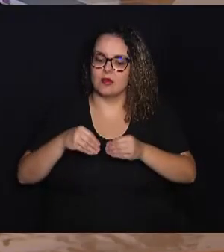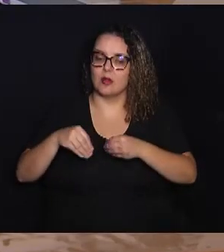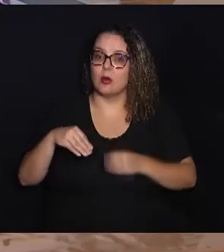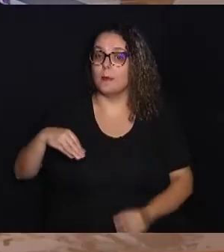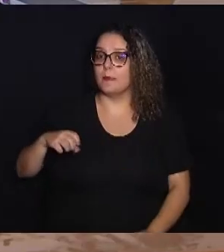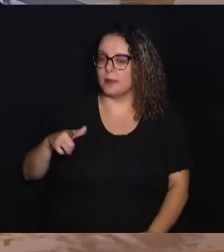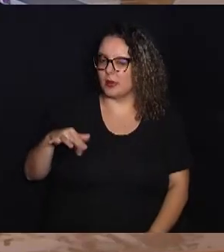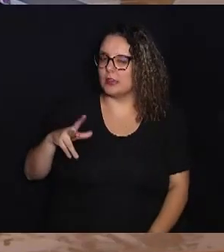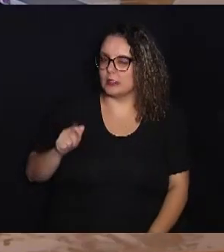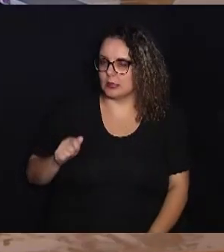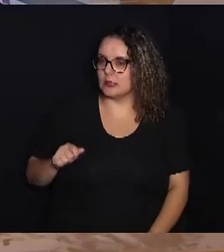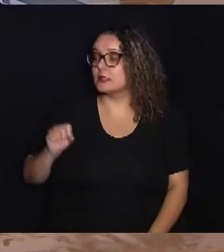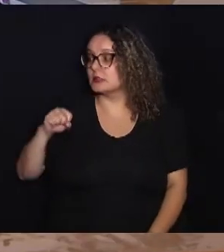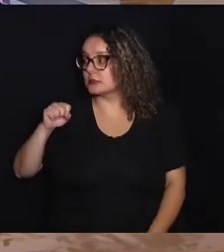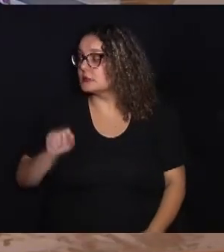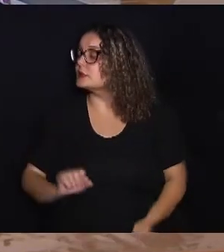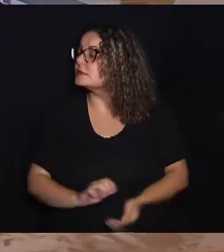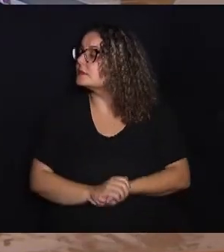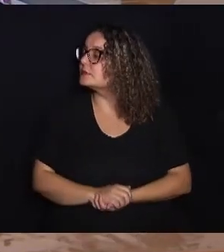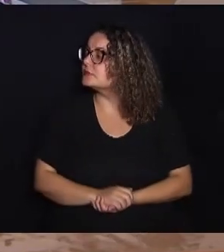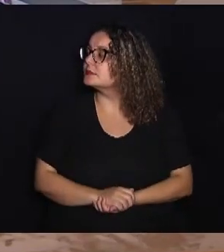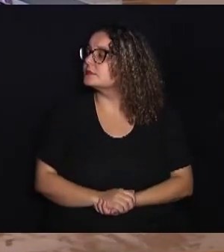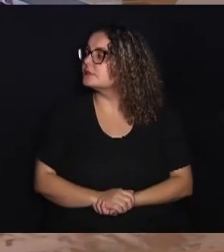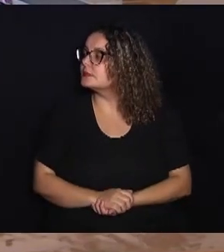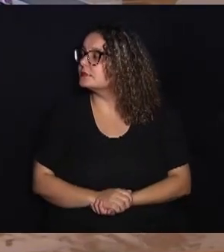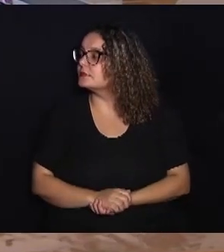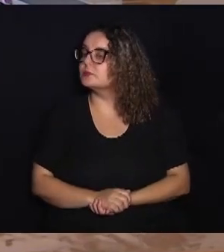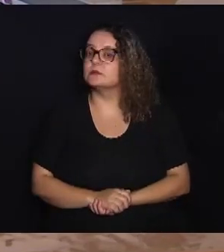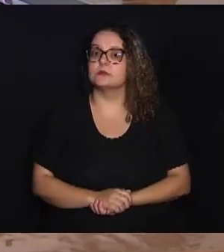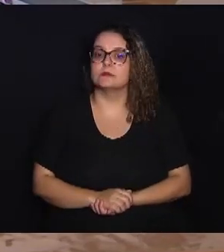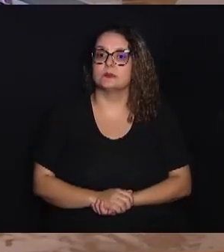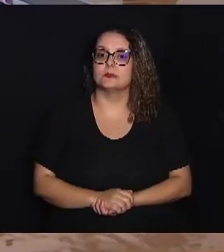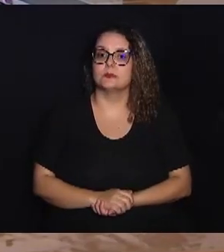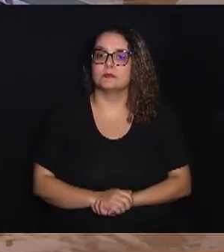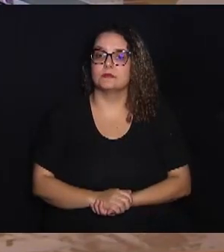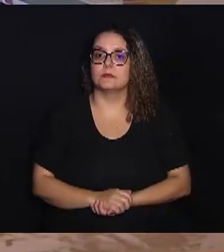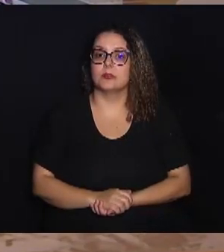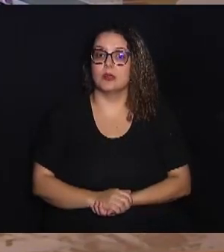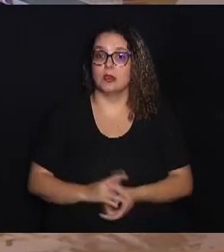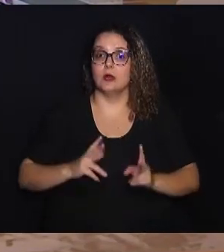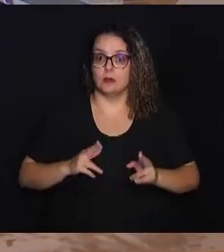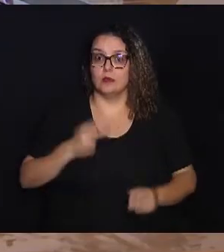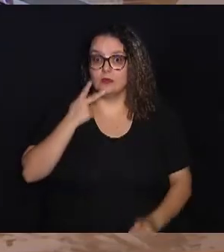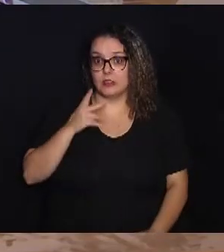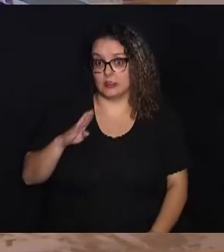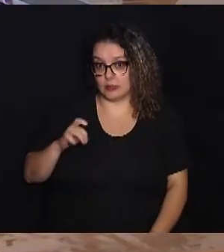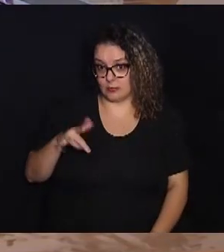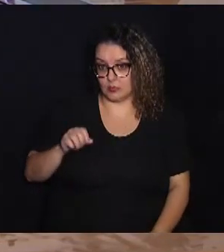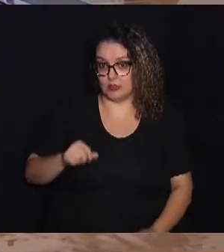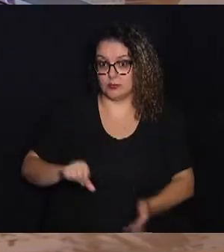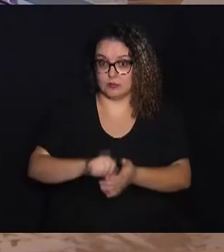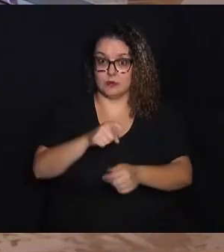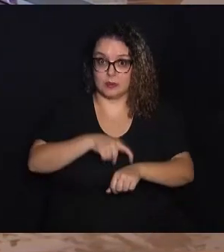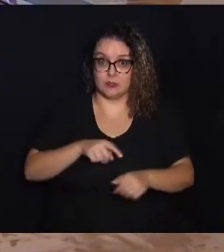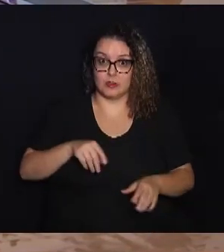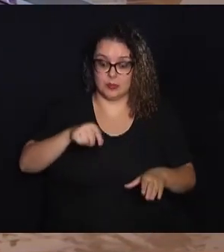Mas que grande. E a máquina vai poupar um pouco do nosso esforço no